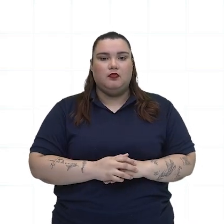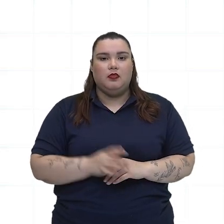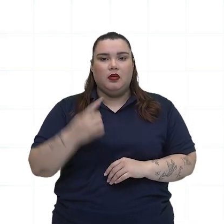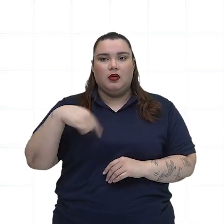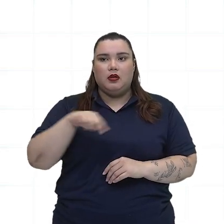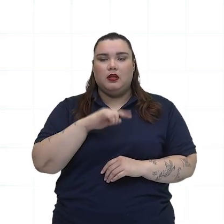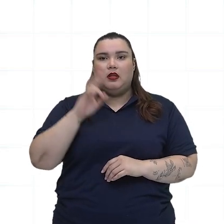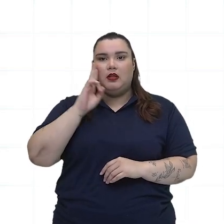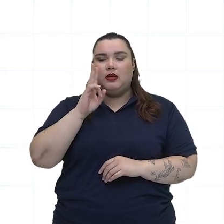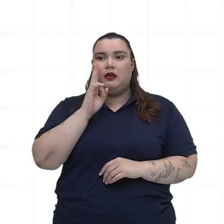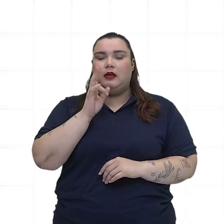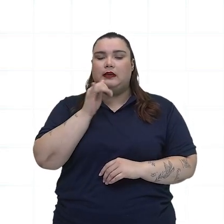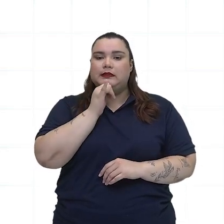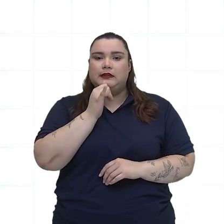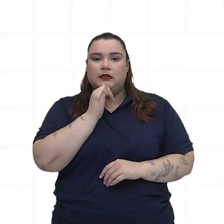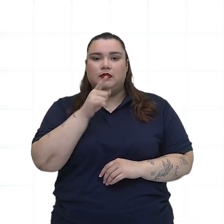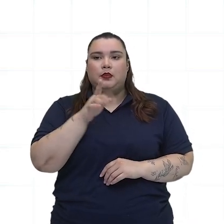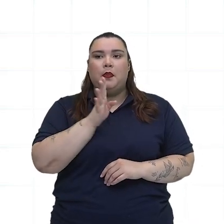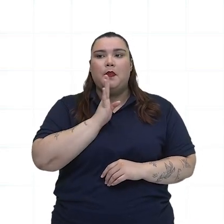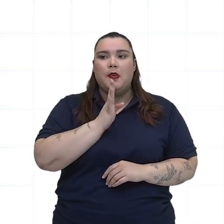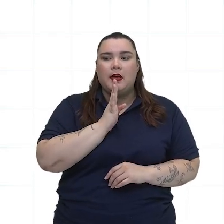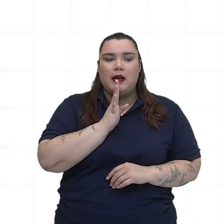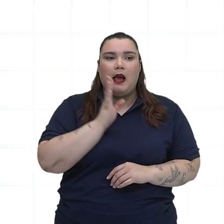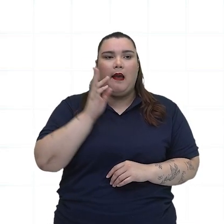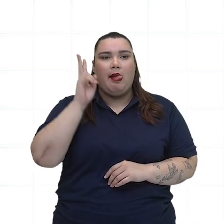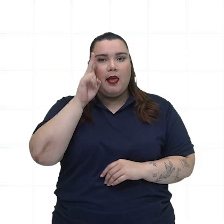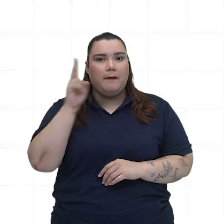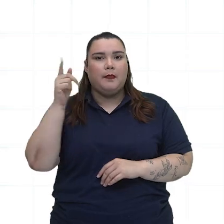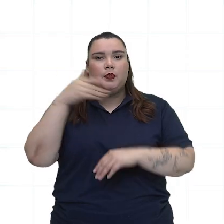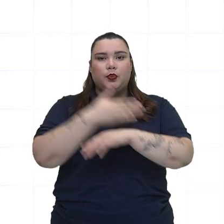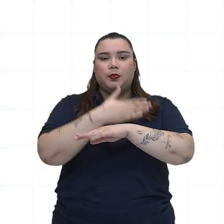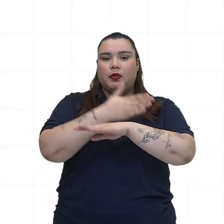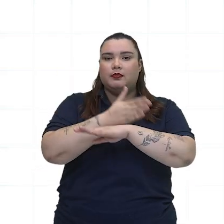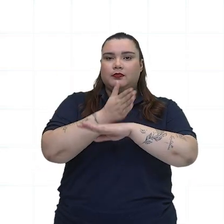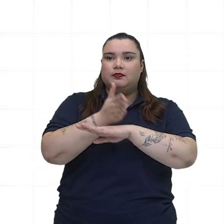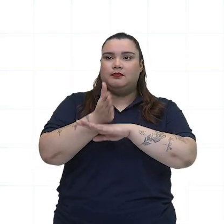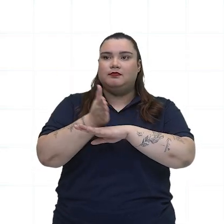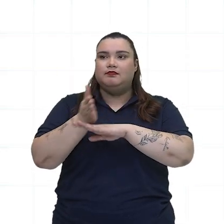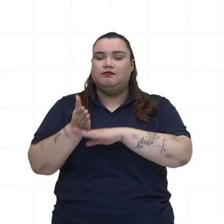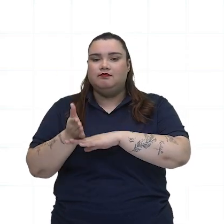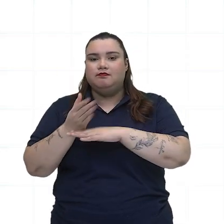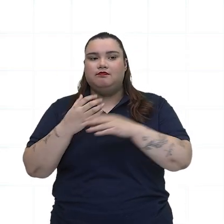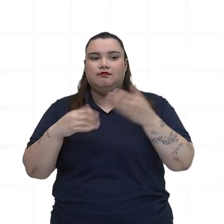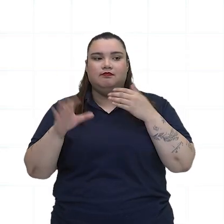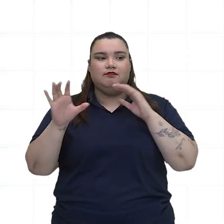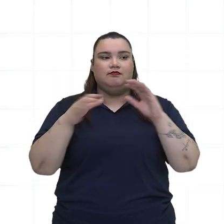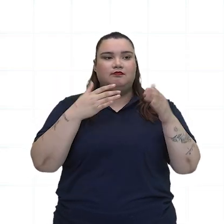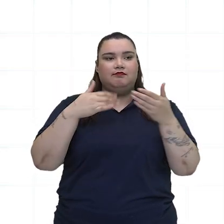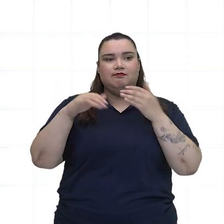fica repercutindo no nosso cérebro, é a melodia. Fica...